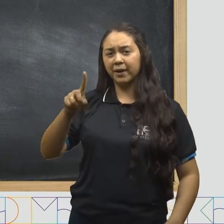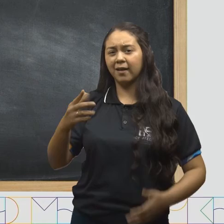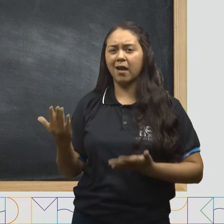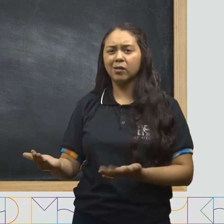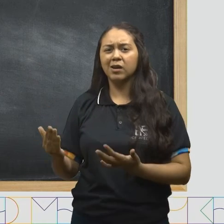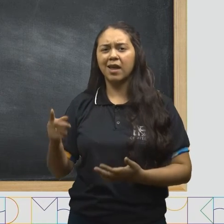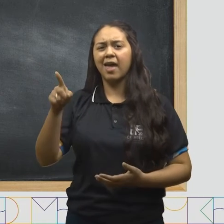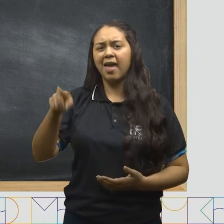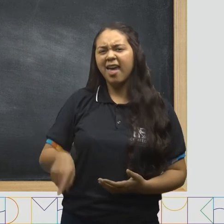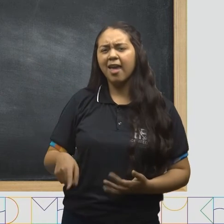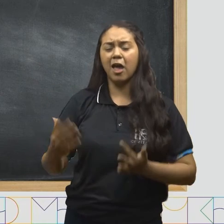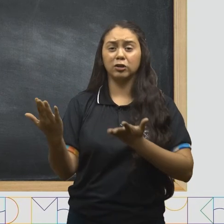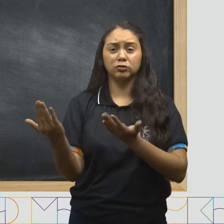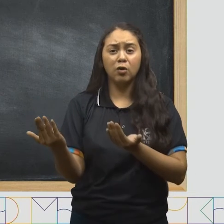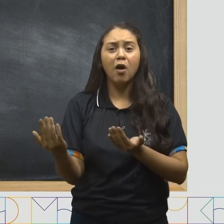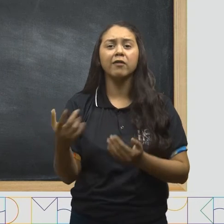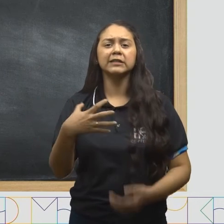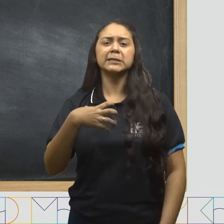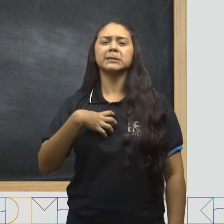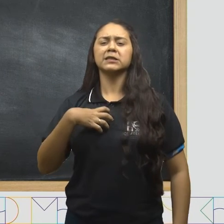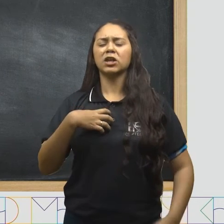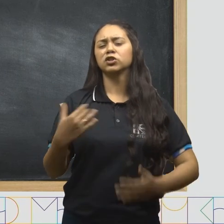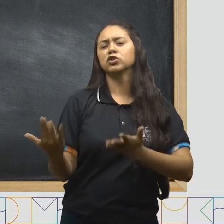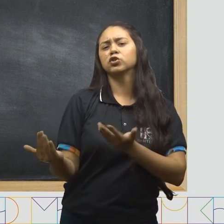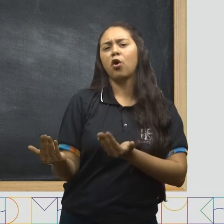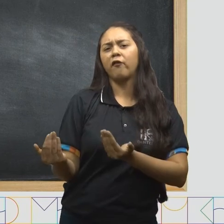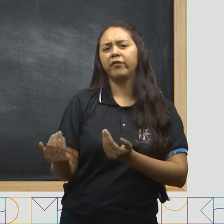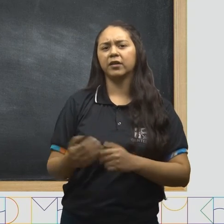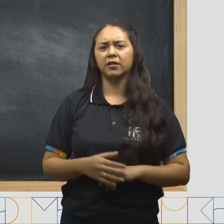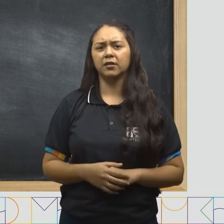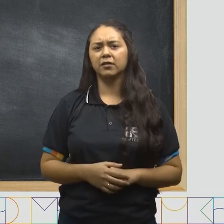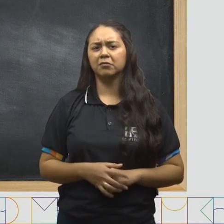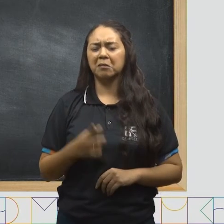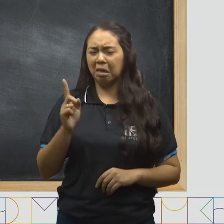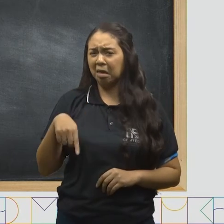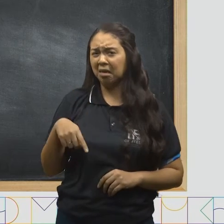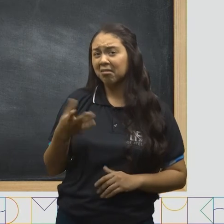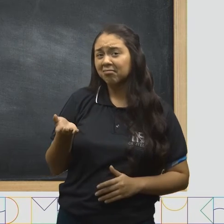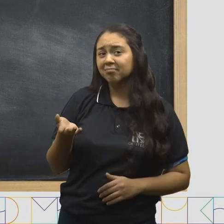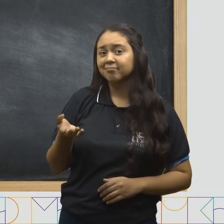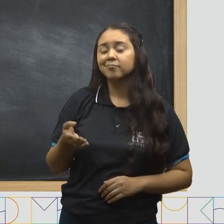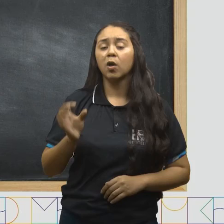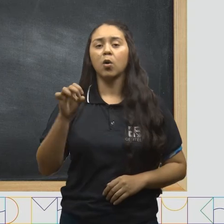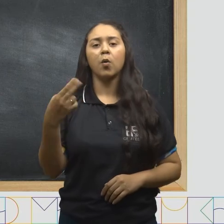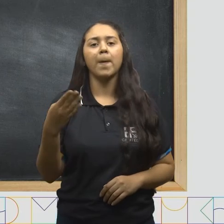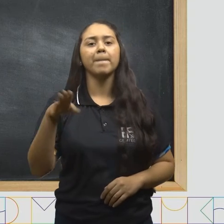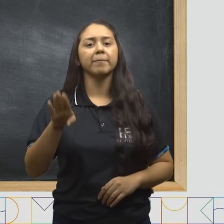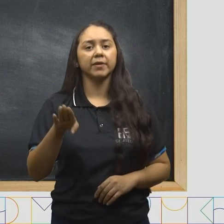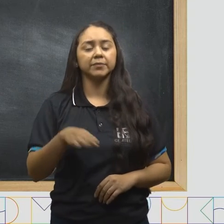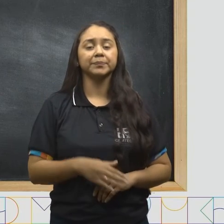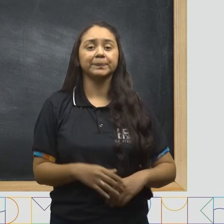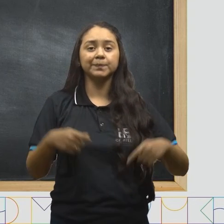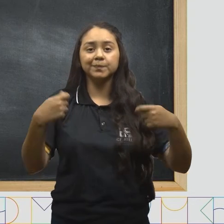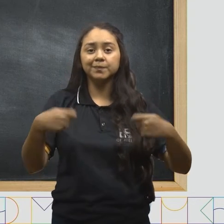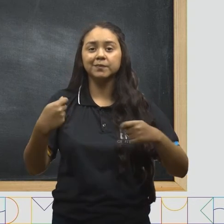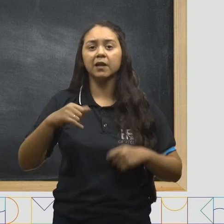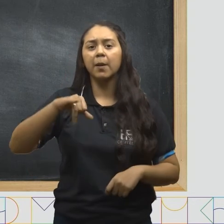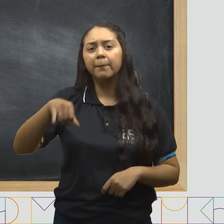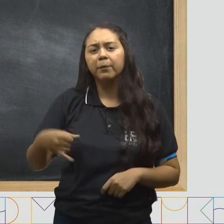Pré-adolescente é uma adolescente que se sente mais jovem. Este é o argumento. Letra B.